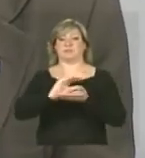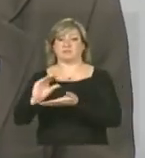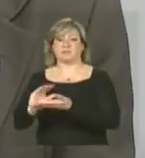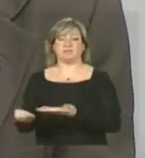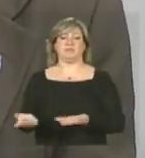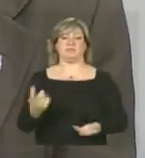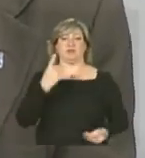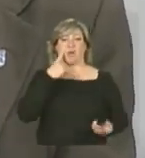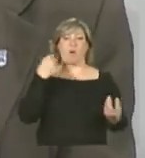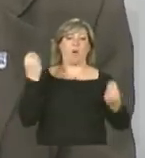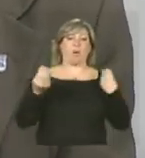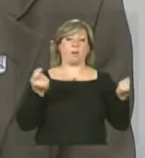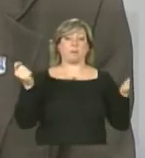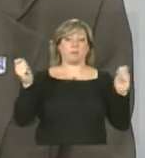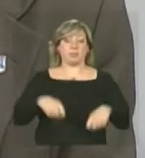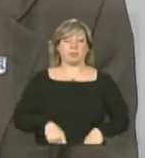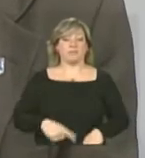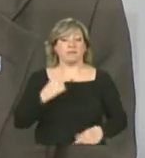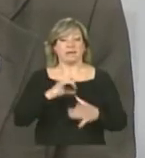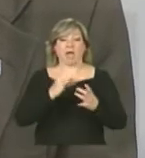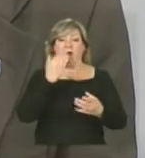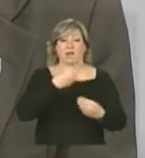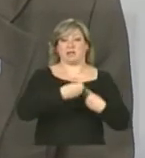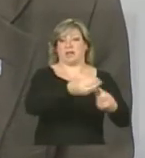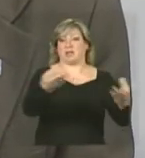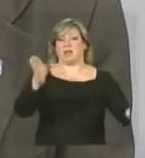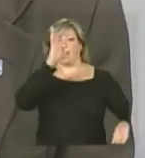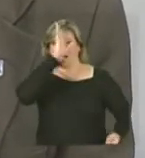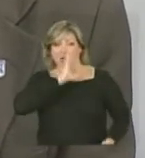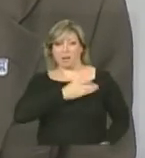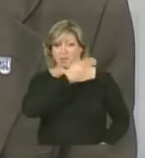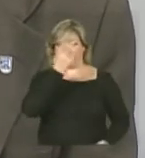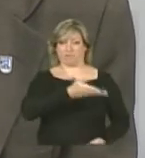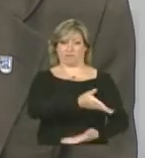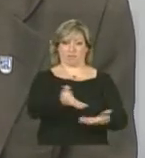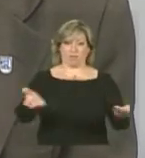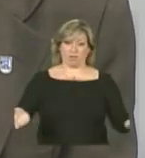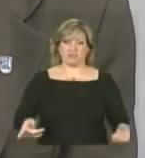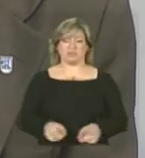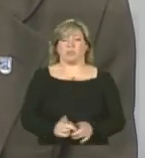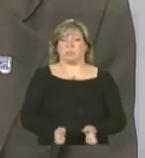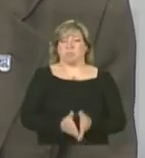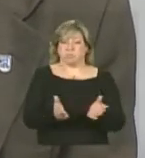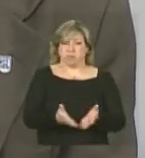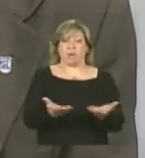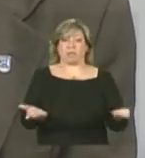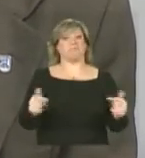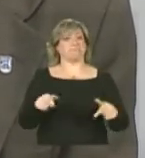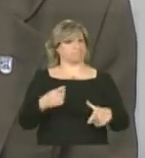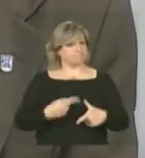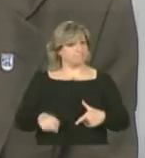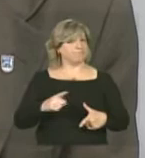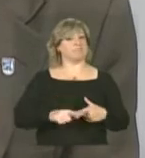a possibilidade de disponibilizar alimentos gratuitos para essa população mais vulnerável, você tem essa